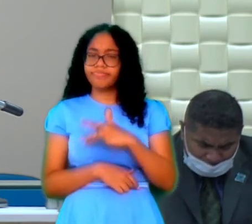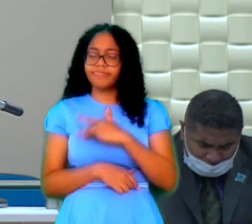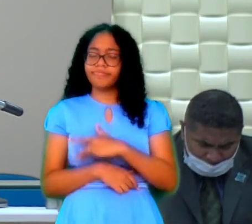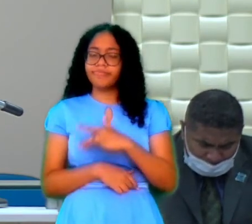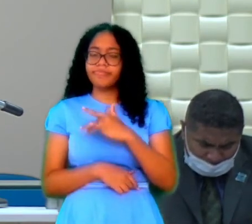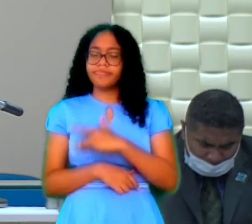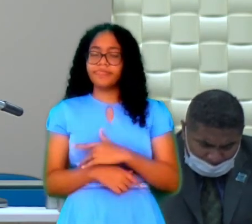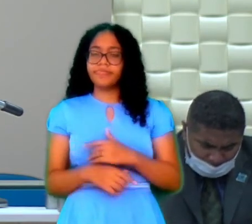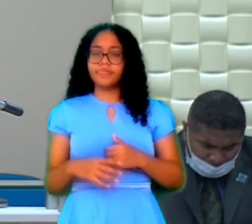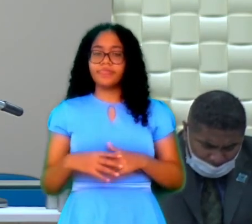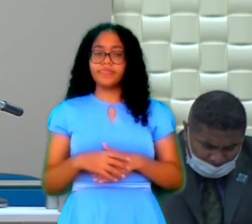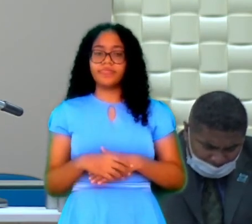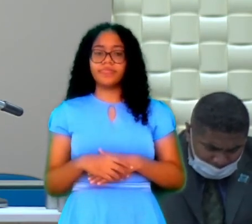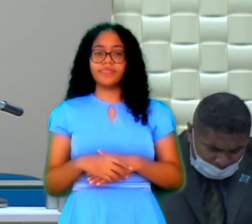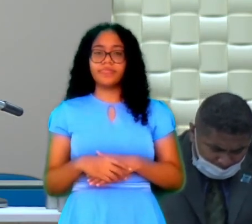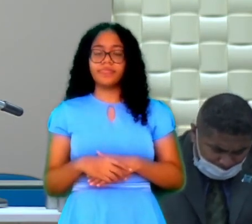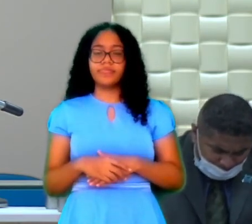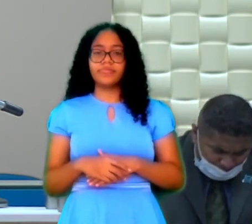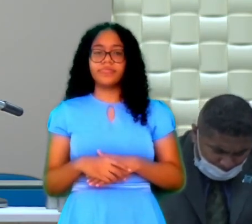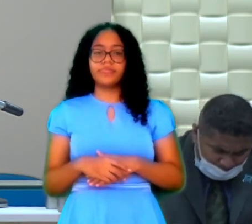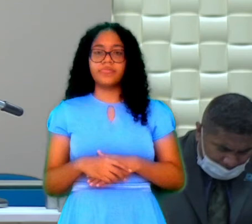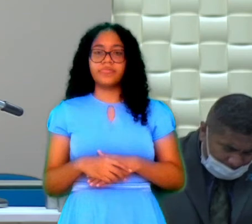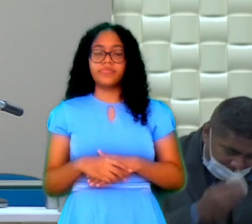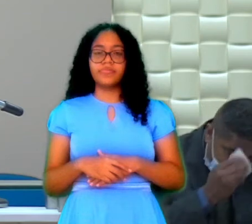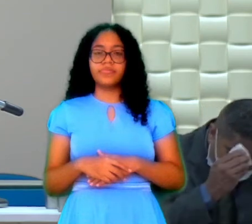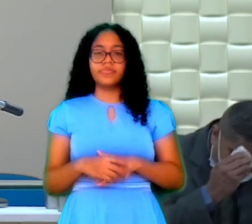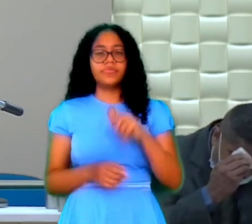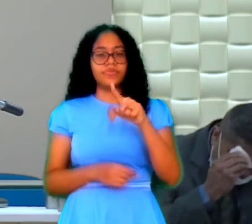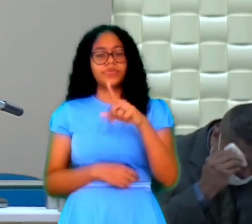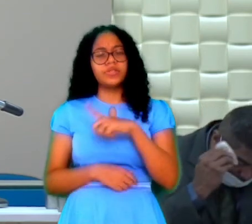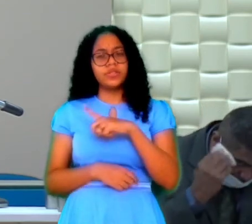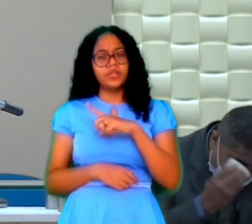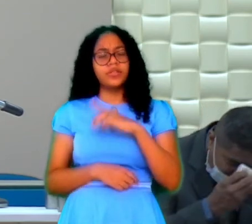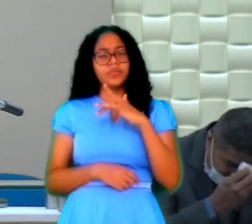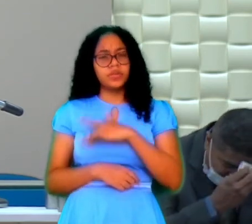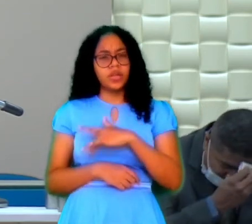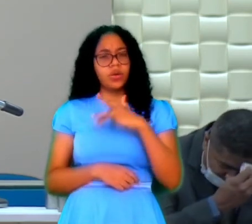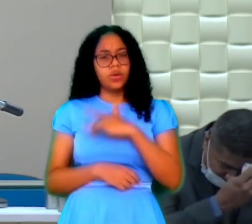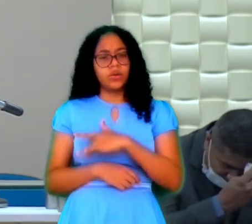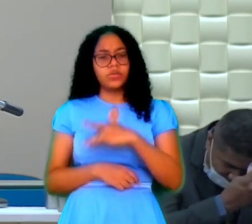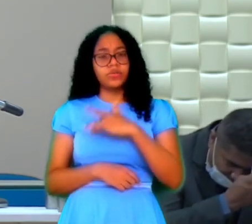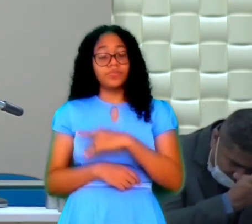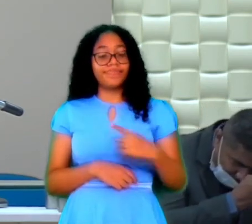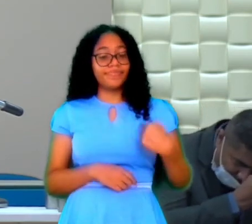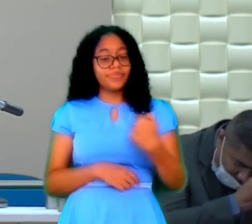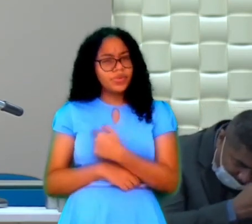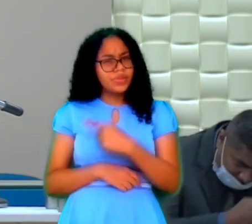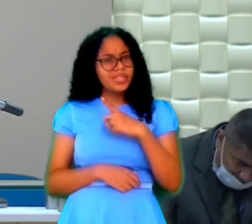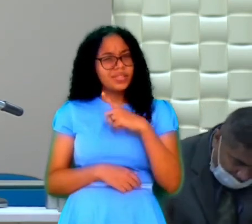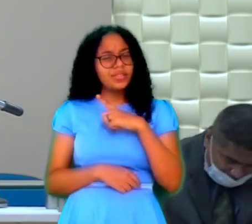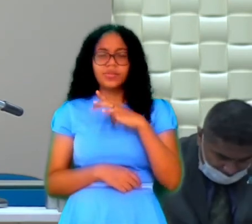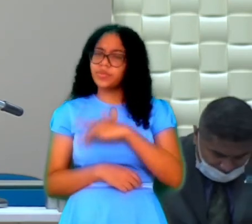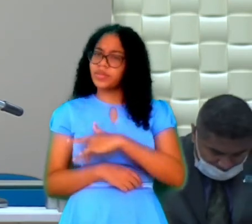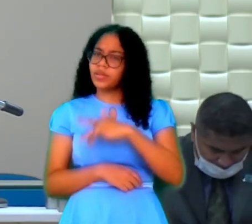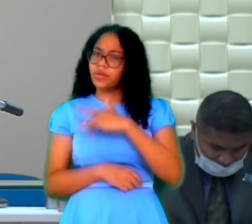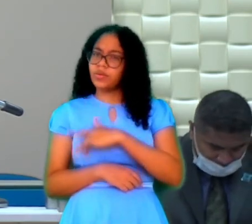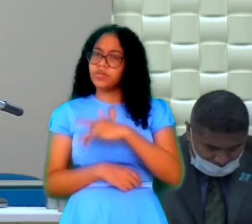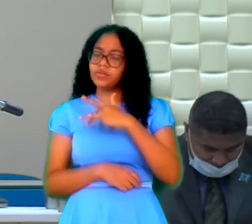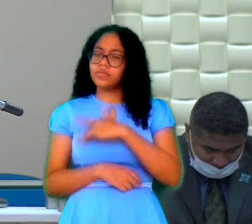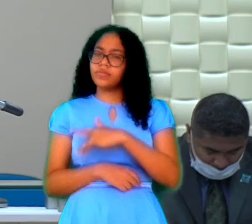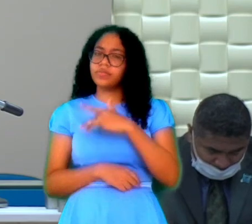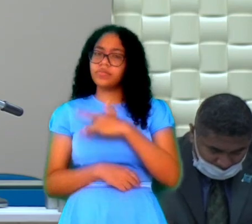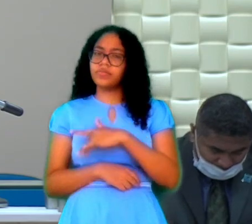aqui. E aí Jonas saiu pelas ruas de Nínive, anunciando a